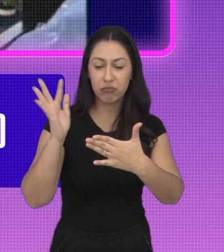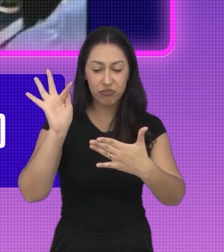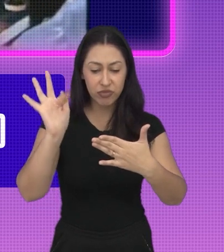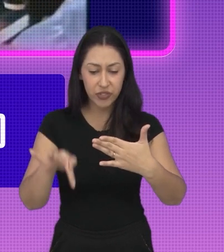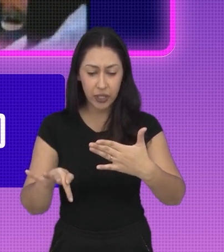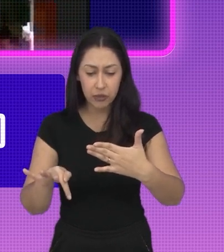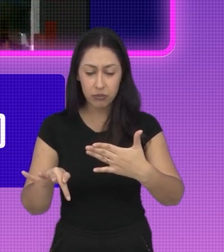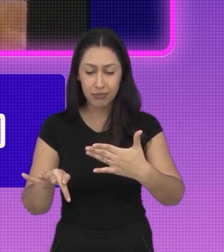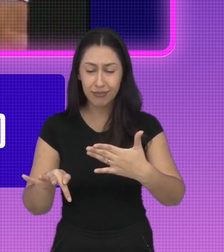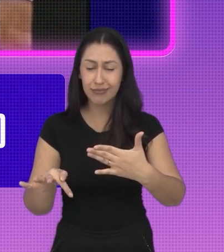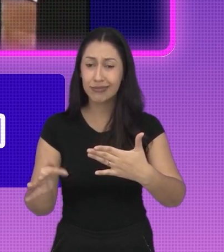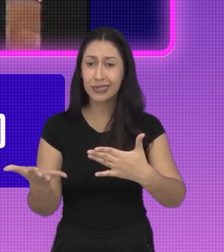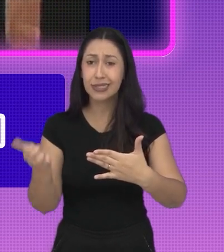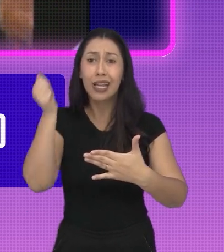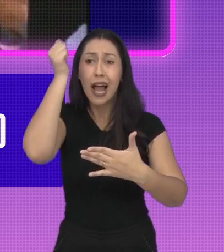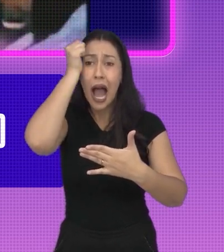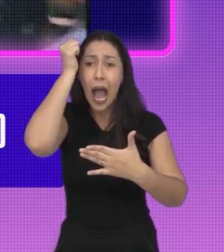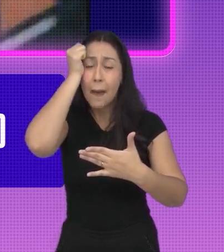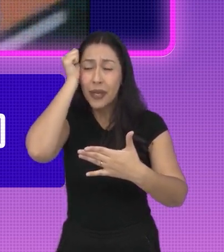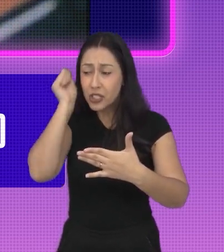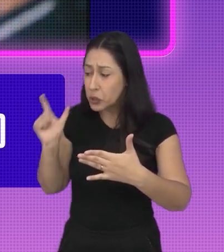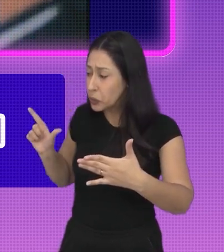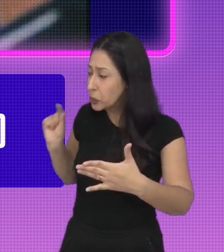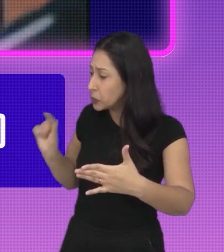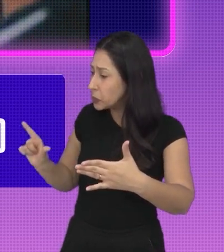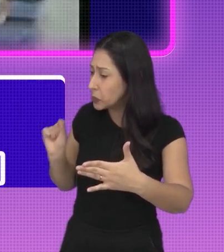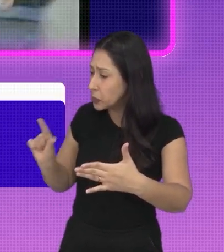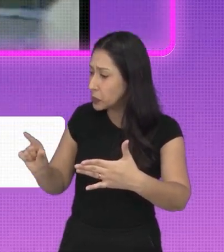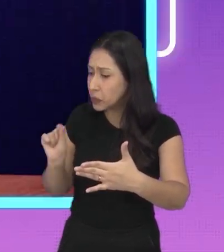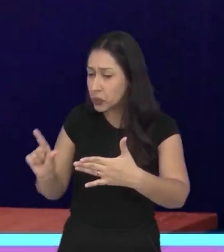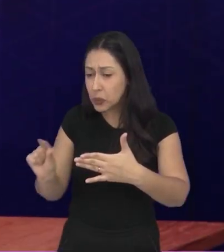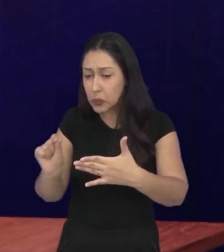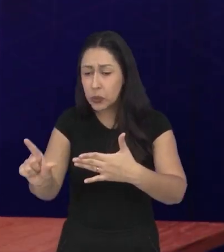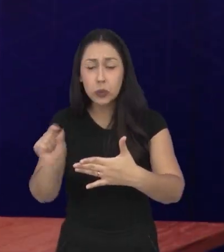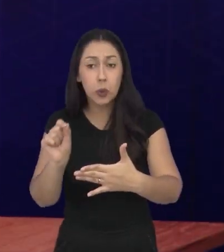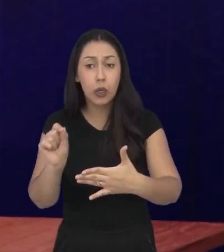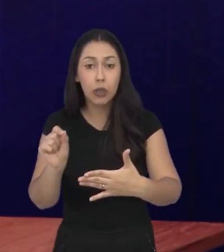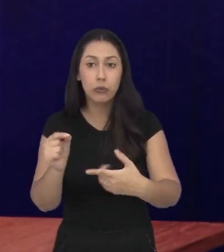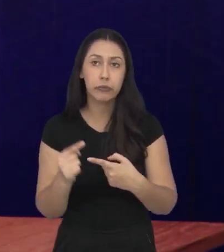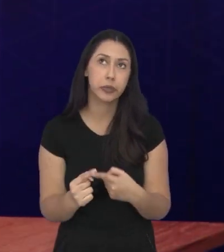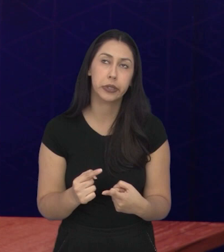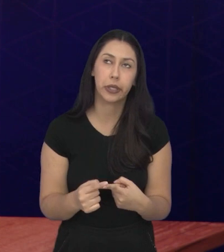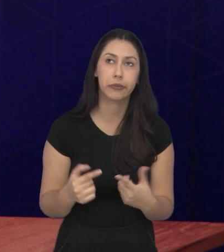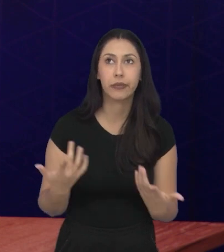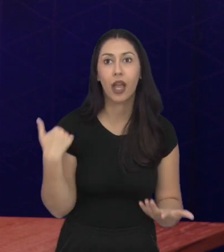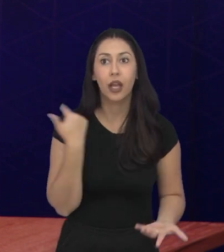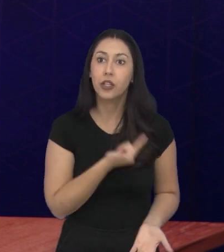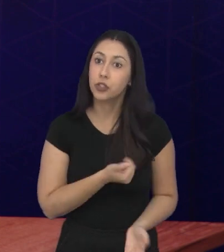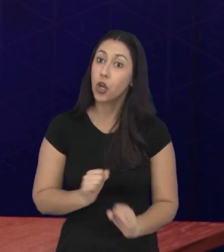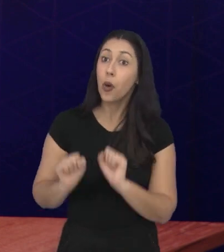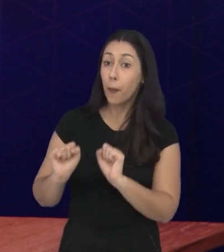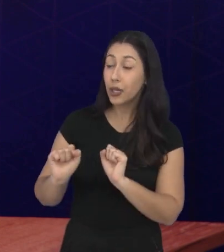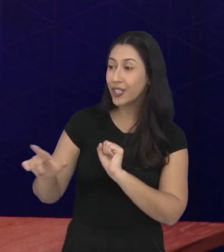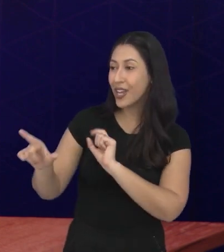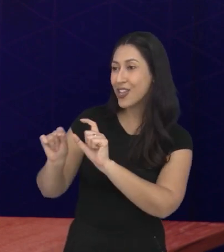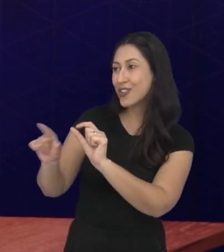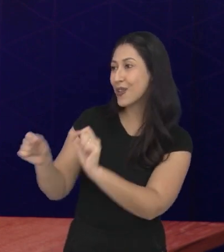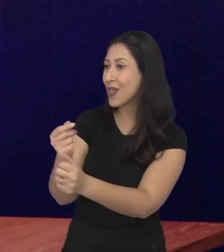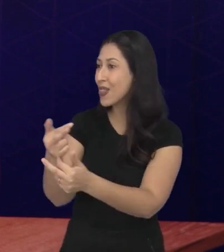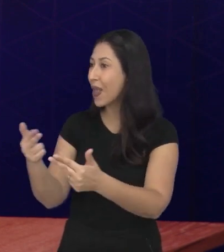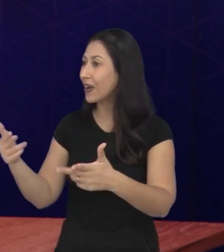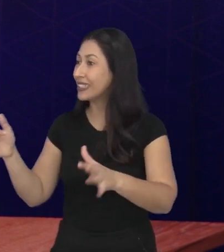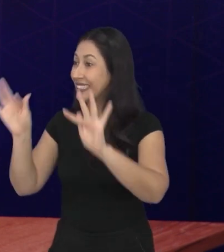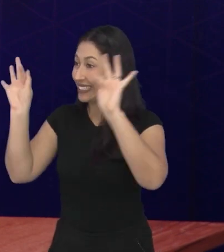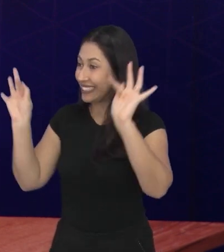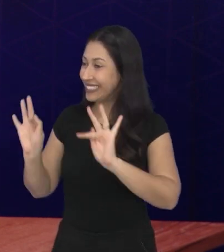que se arrepende, né, das escolhas que ela fez, porque as escolhas são assim, a gente tem a possibilidade de escolher muitas